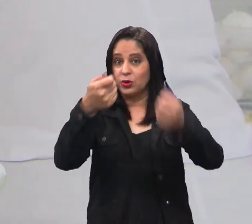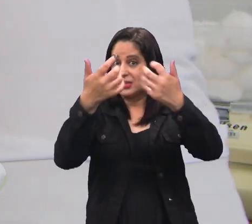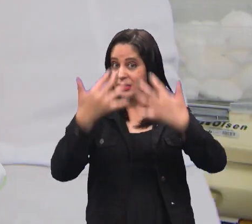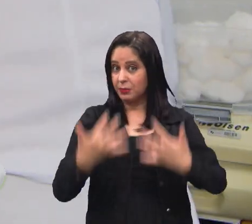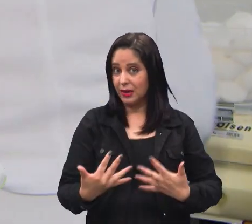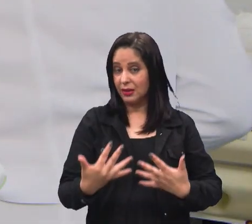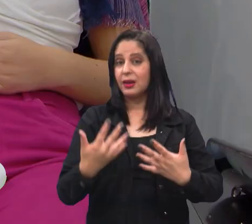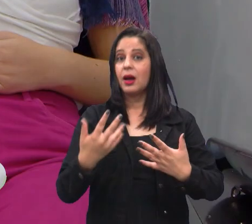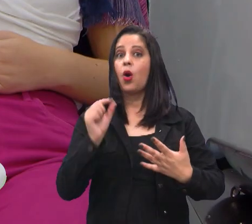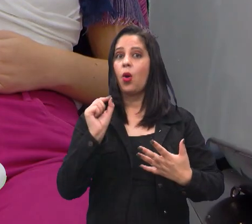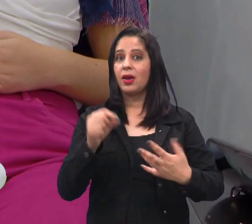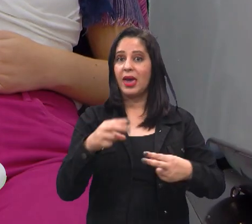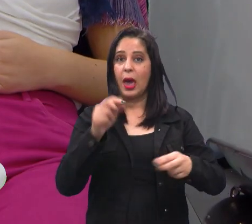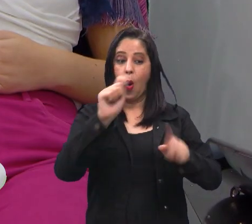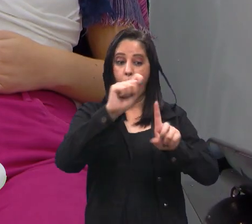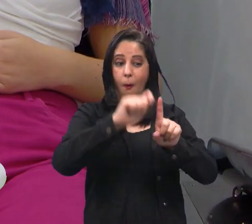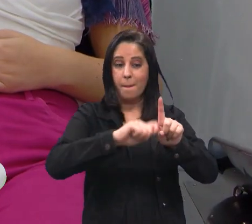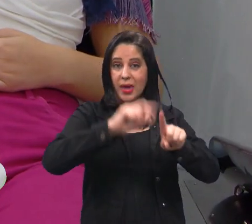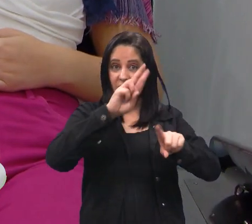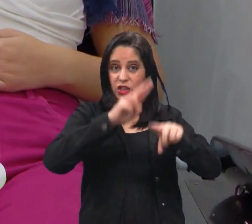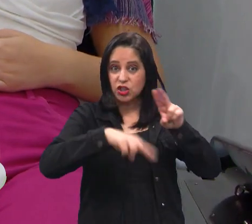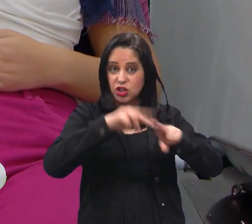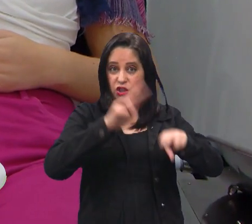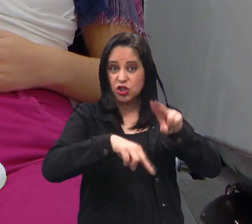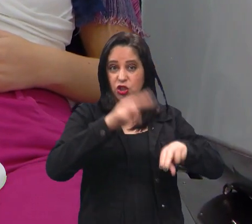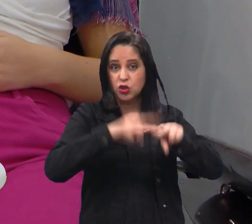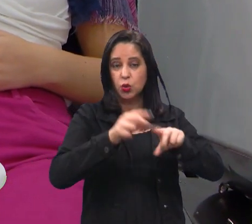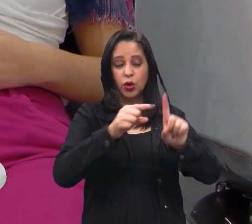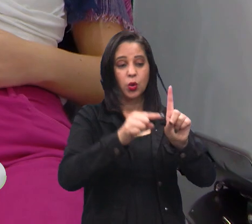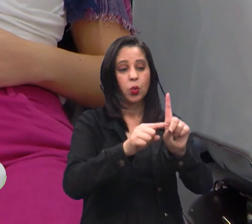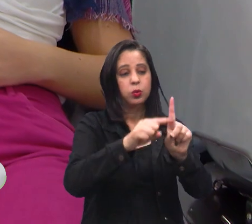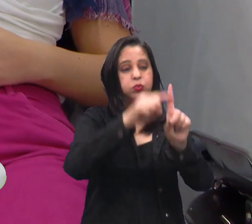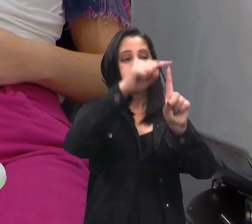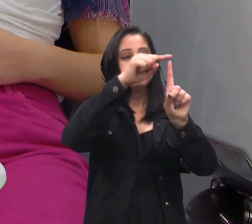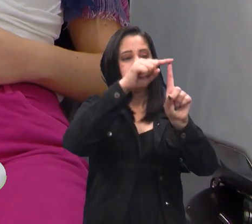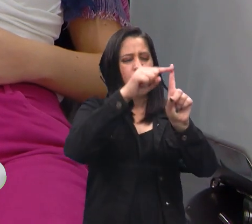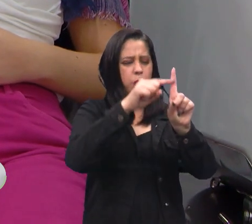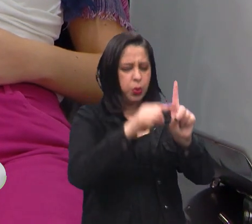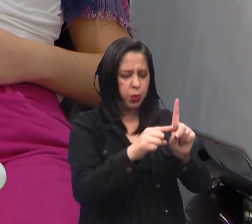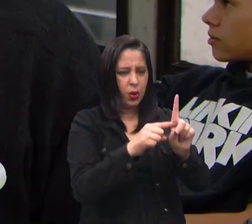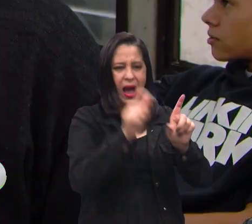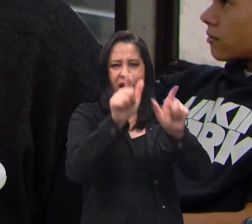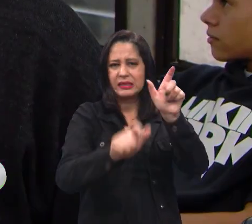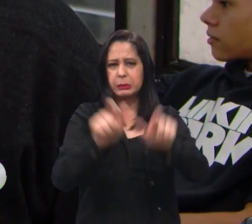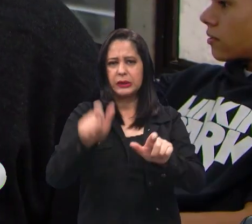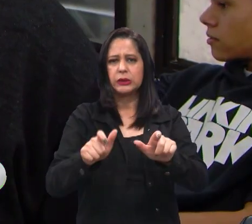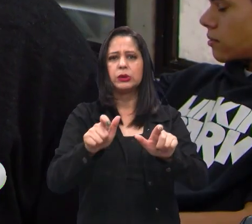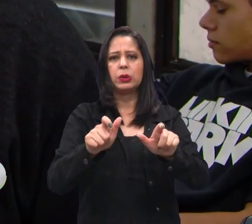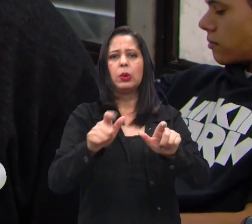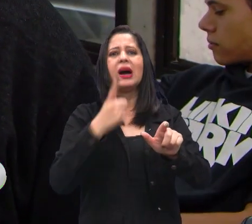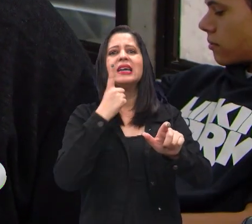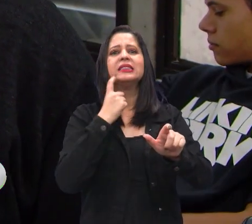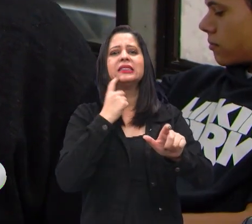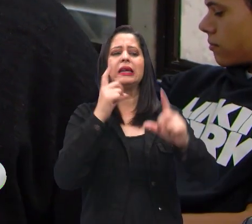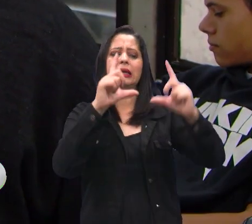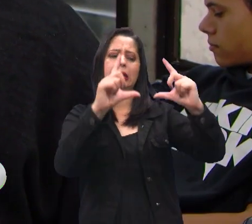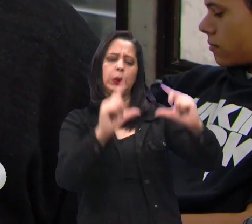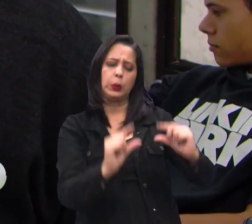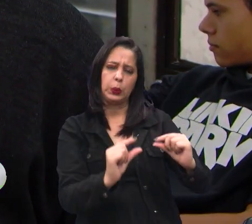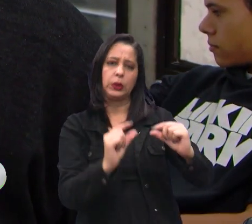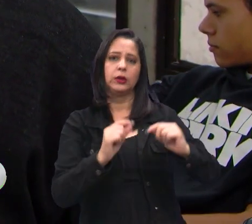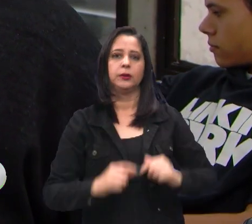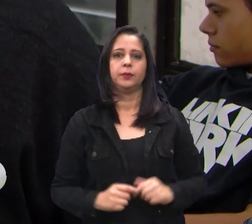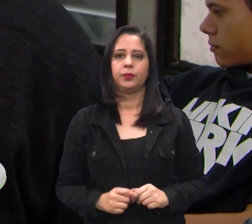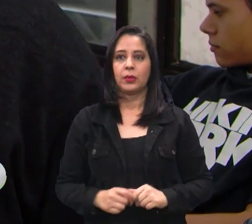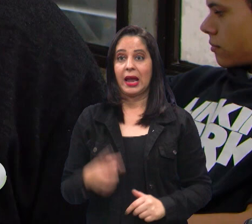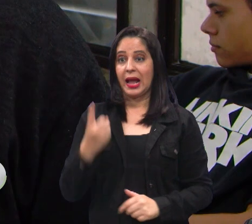às temperaturas mais baixas, as doações costumam ter uma queda nessa época. O 14 de junho, sempre foi comemorado